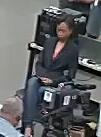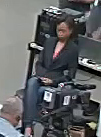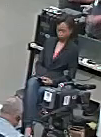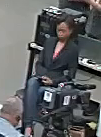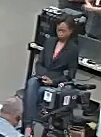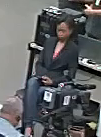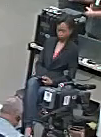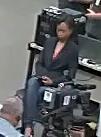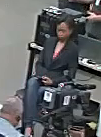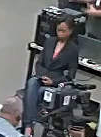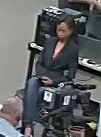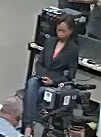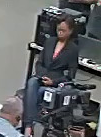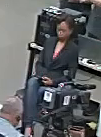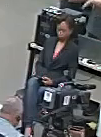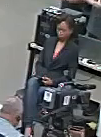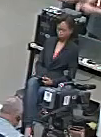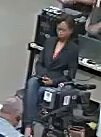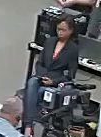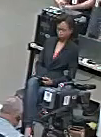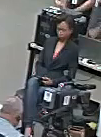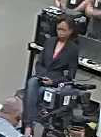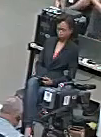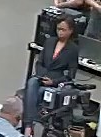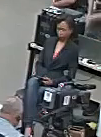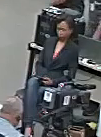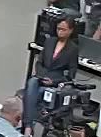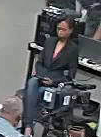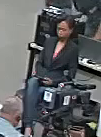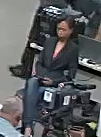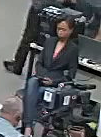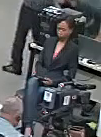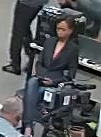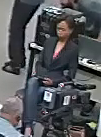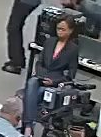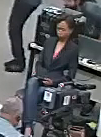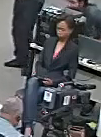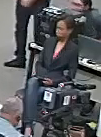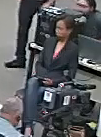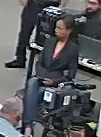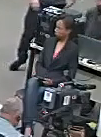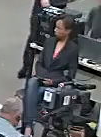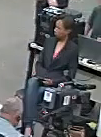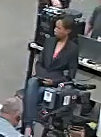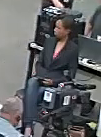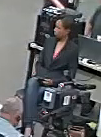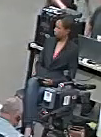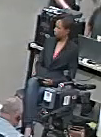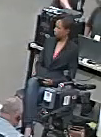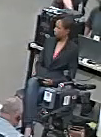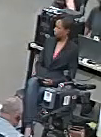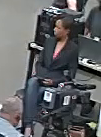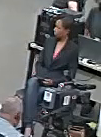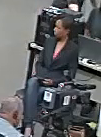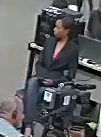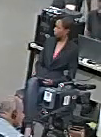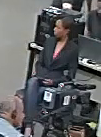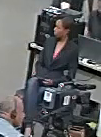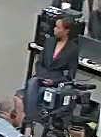deles e gostaria de falar também pra menina ali ó me esqueci o nome você